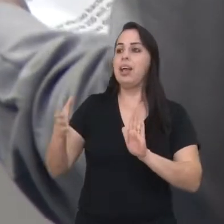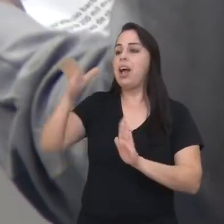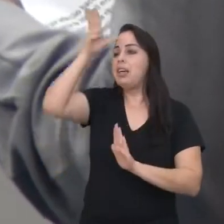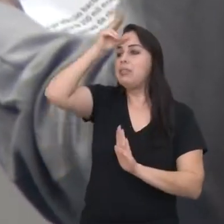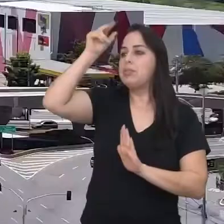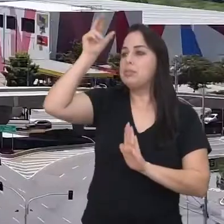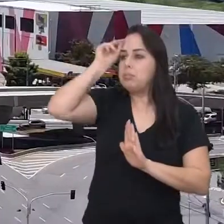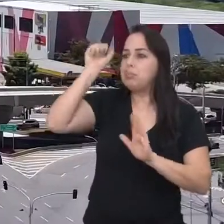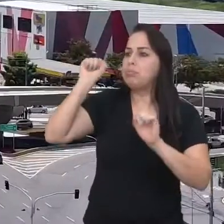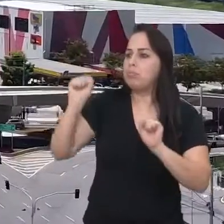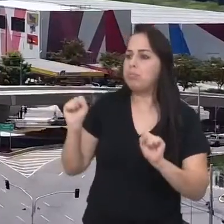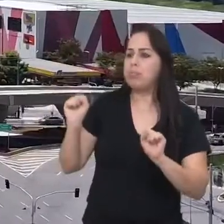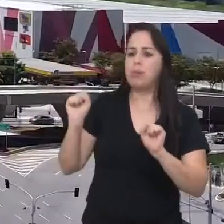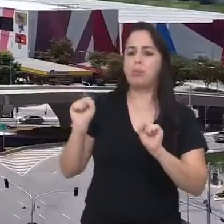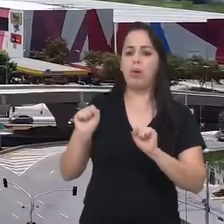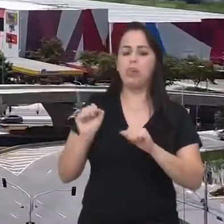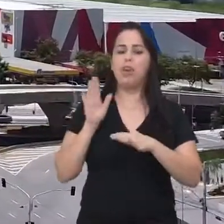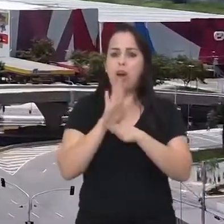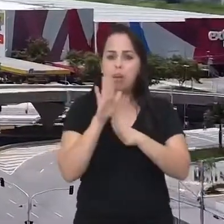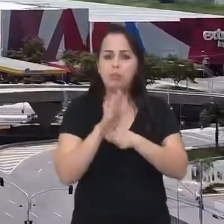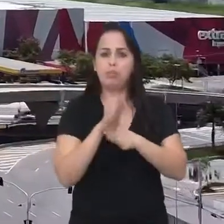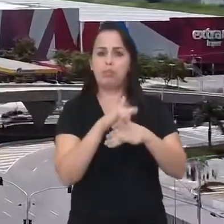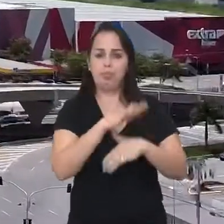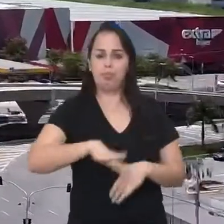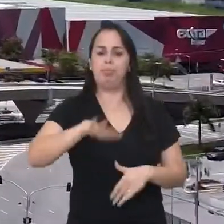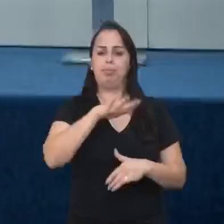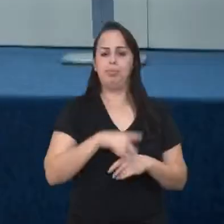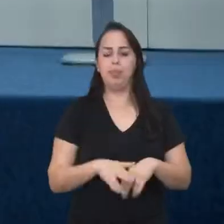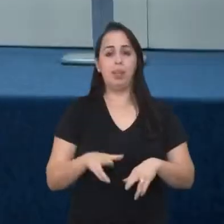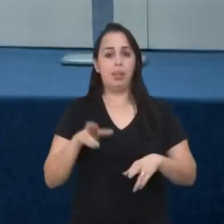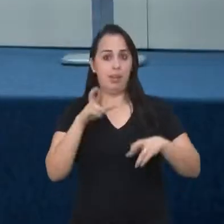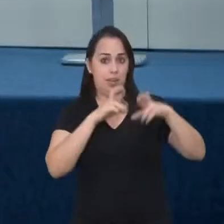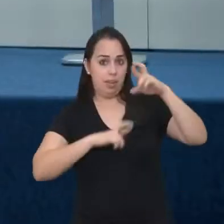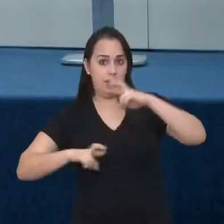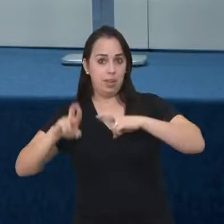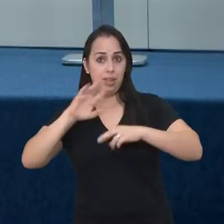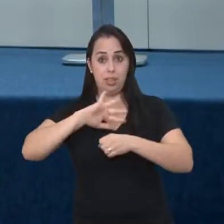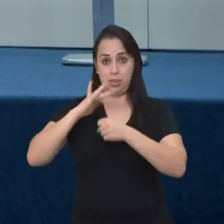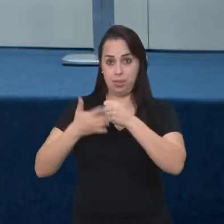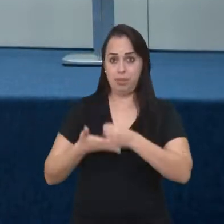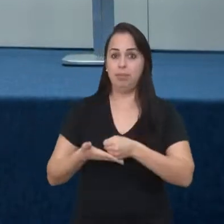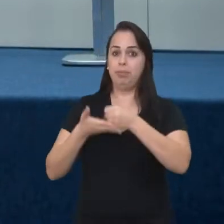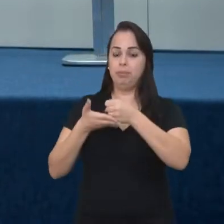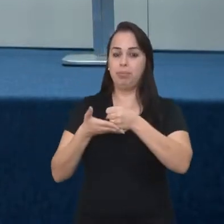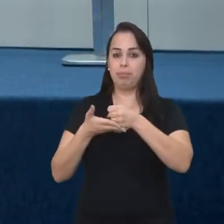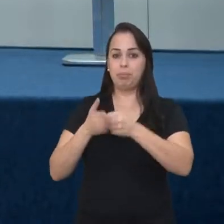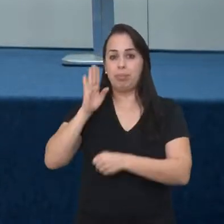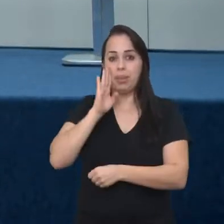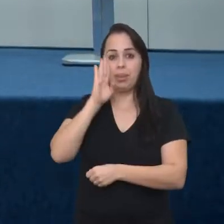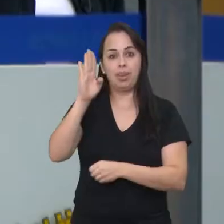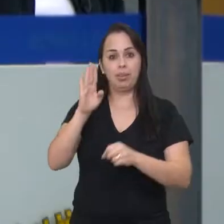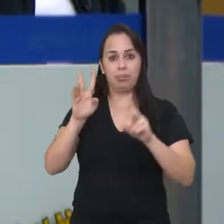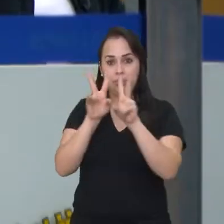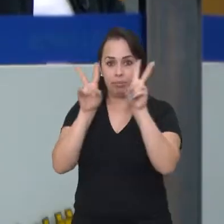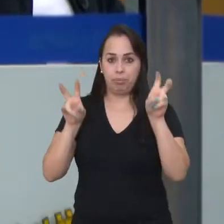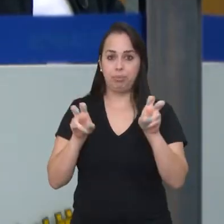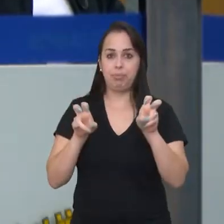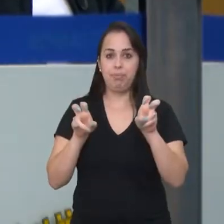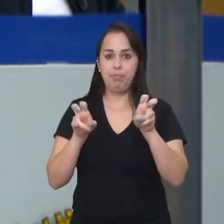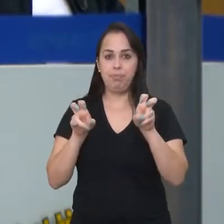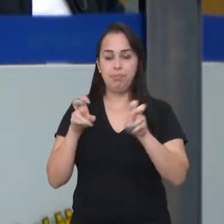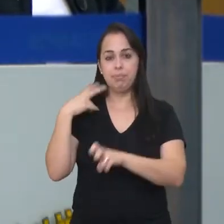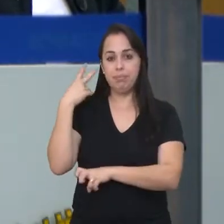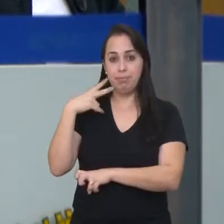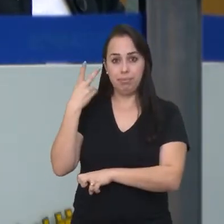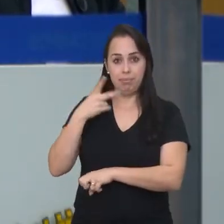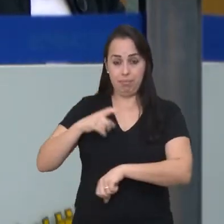poder público realize alguma medida em prol da cidade. Fiscalização e sustentabilidade foram os principais temas